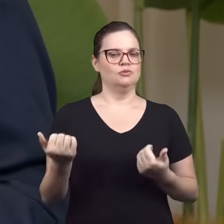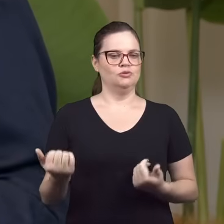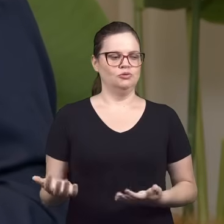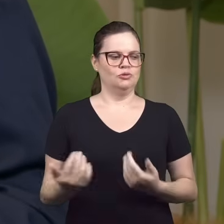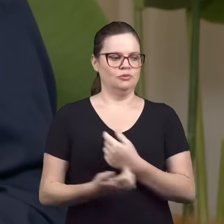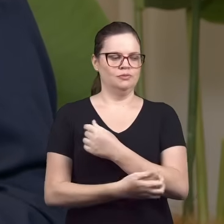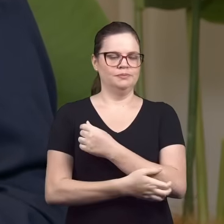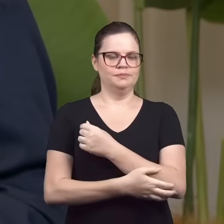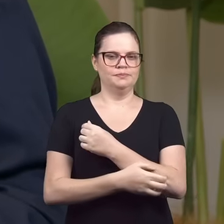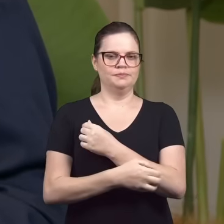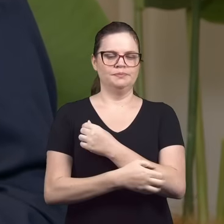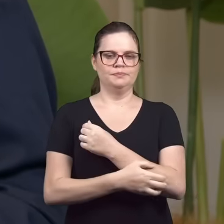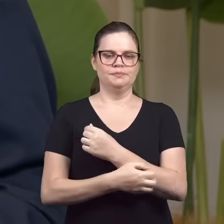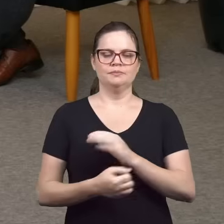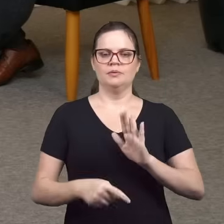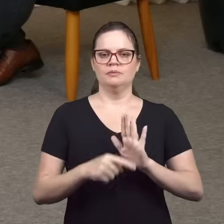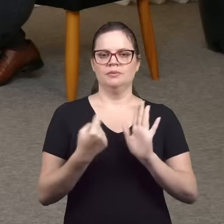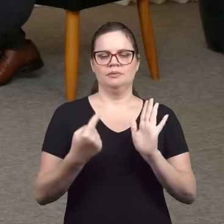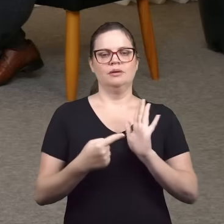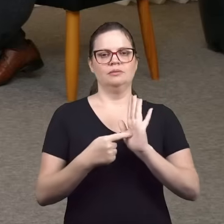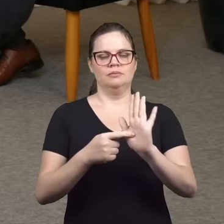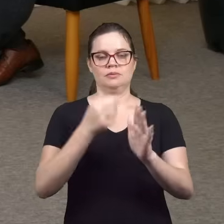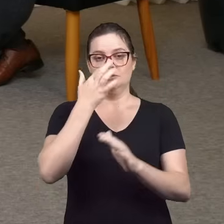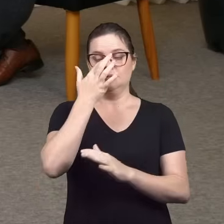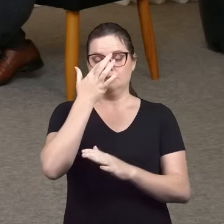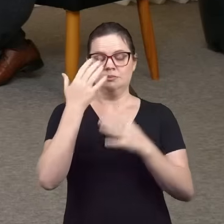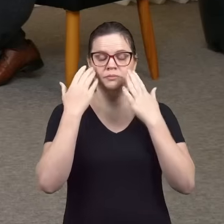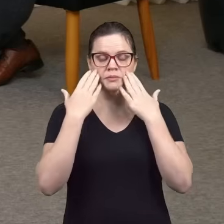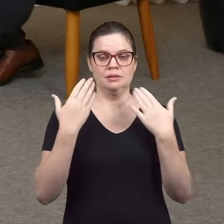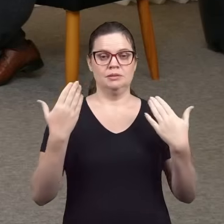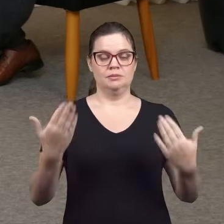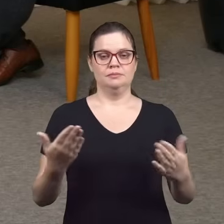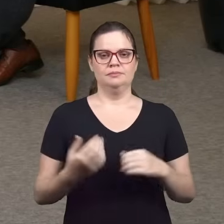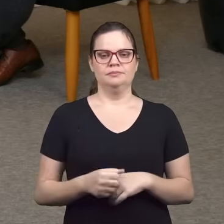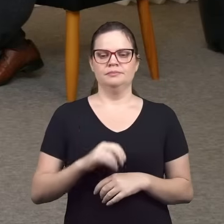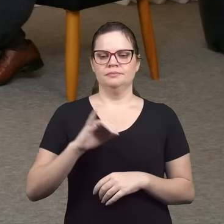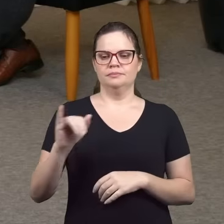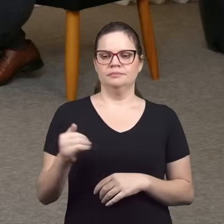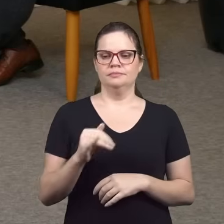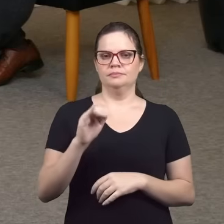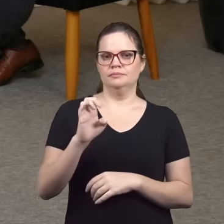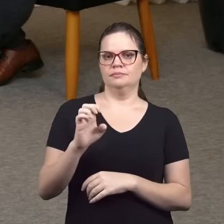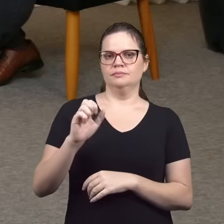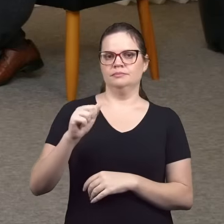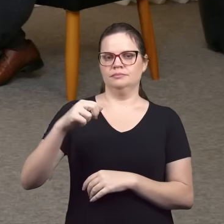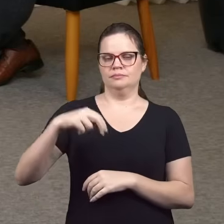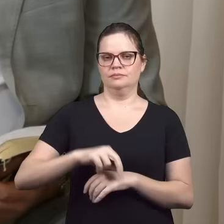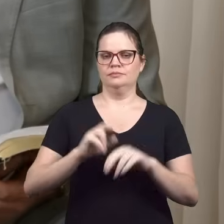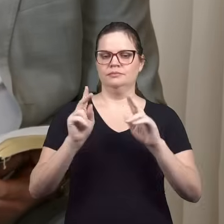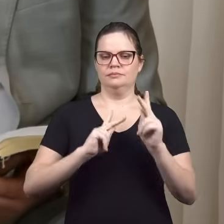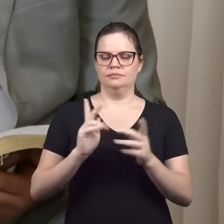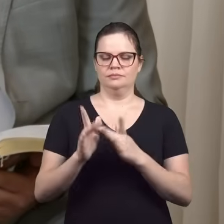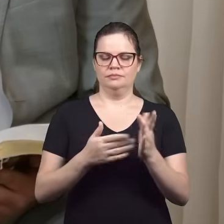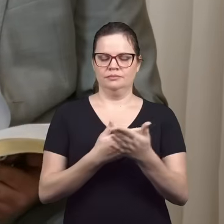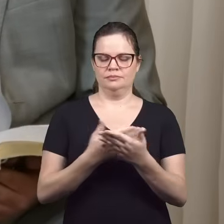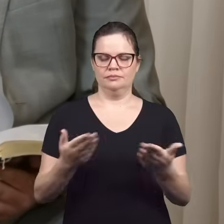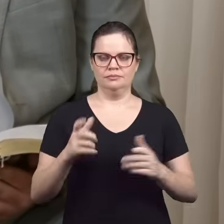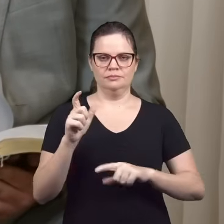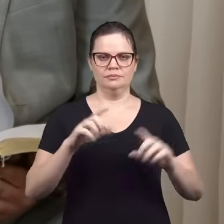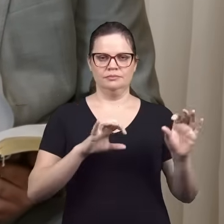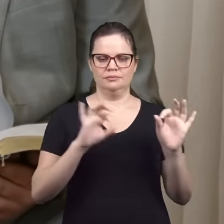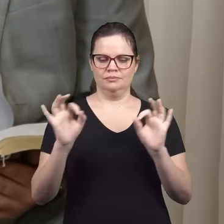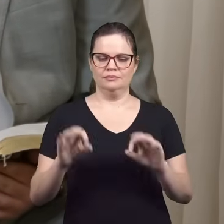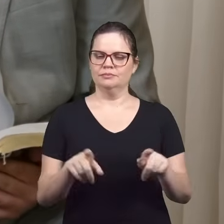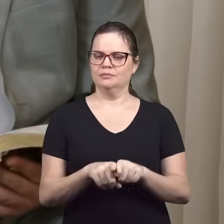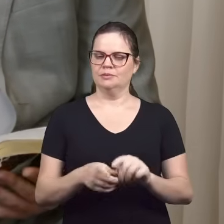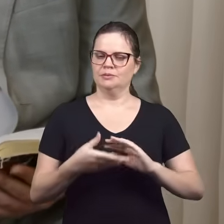quero primeiramente apresentar nossos amados irmãos, Jean. Paz, Senhor, Jean. Paz, Senhor pastor, paz, Senhor irmãos que estão nos